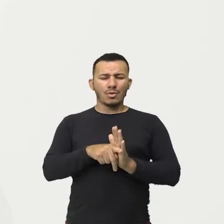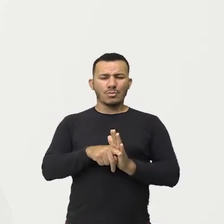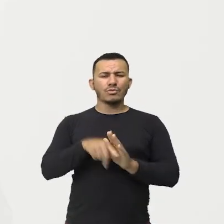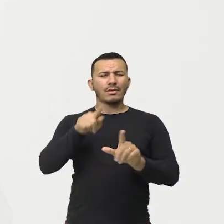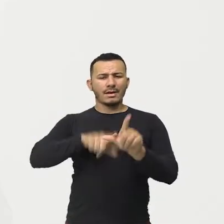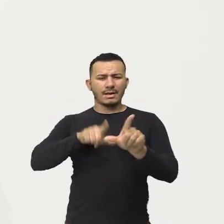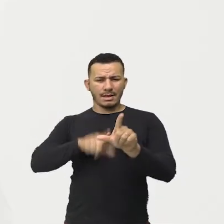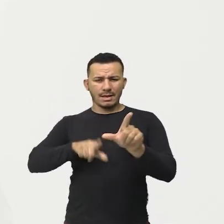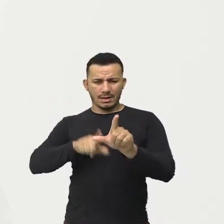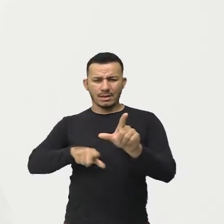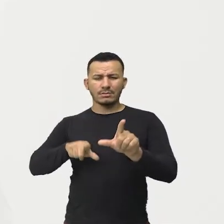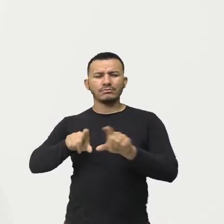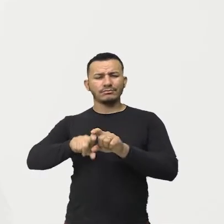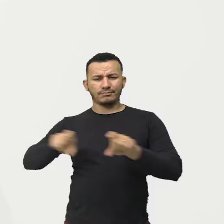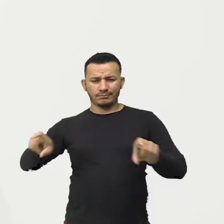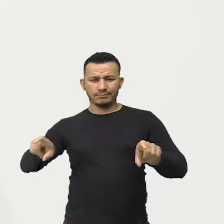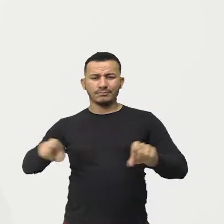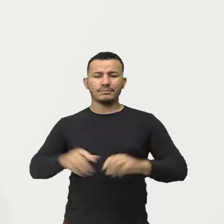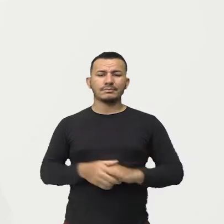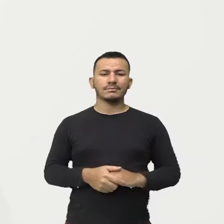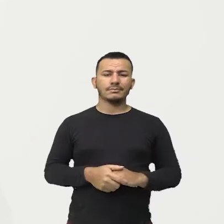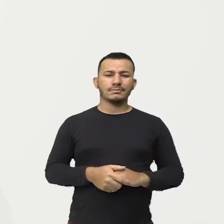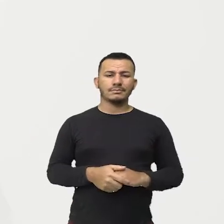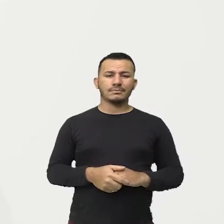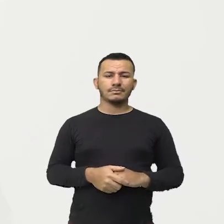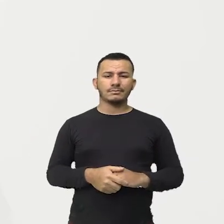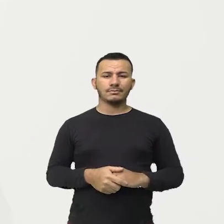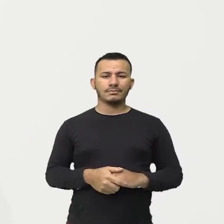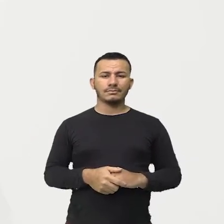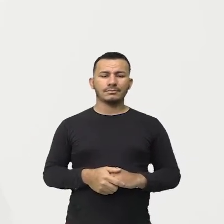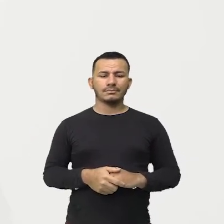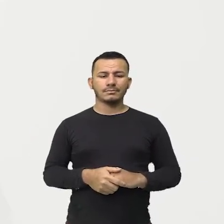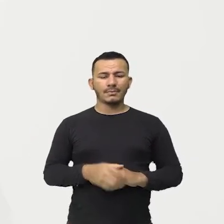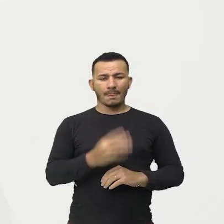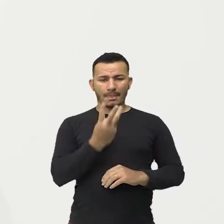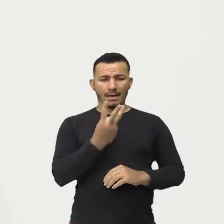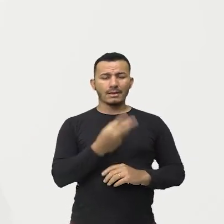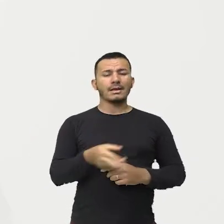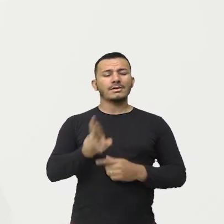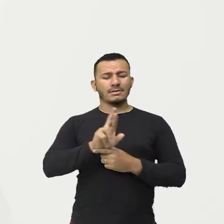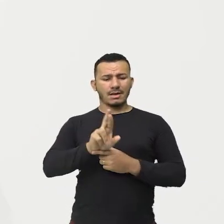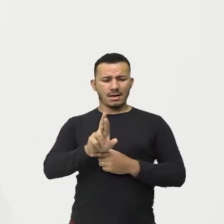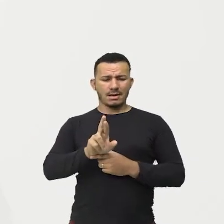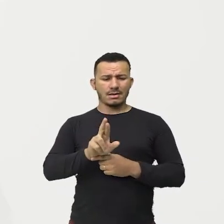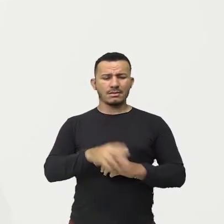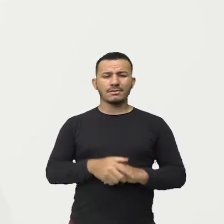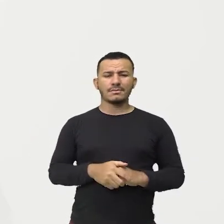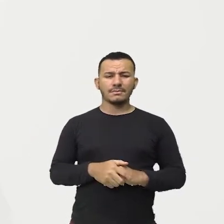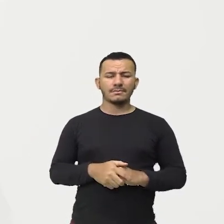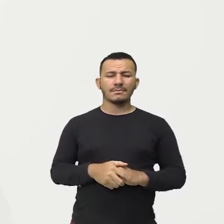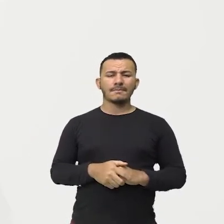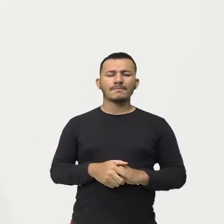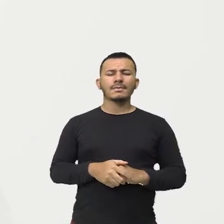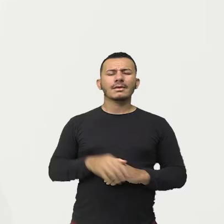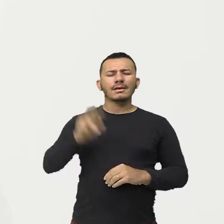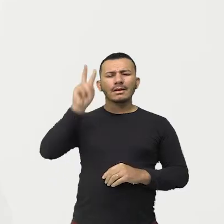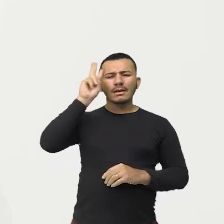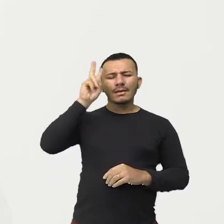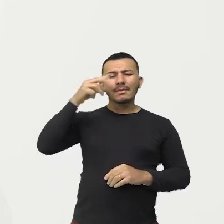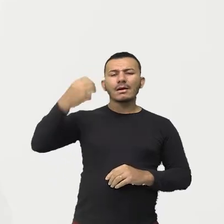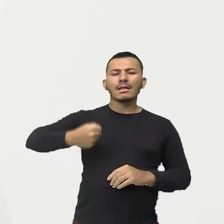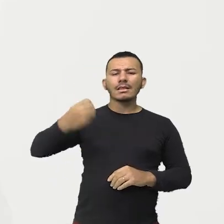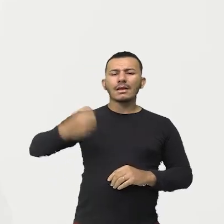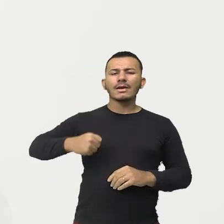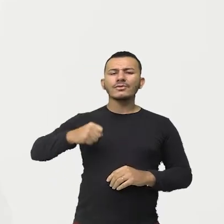fórmula, tá legal? Mas venham comigo porque a coisa vai ficar assim, ó. R$3. Quantos litros de